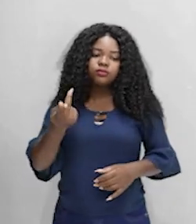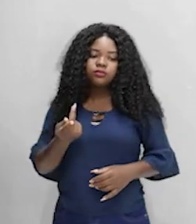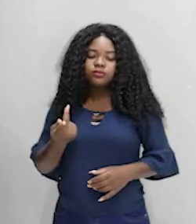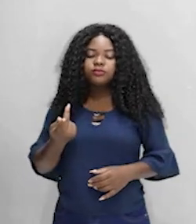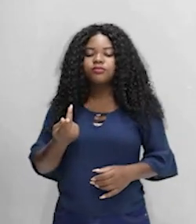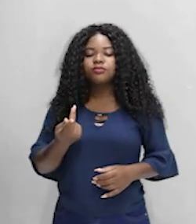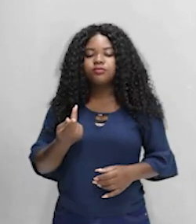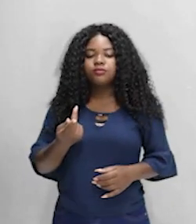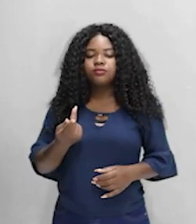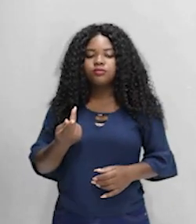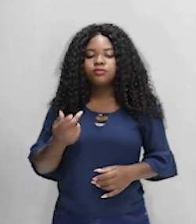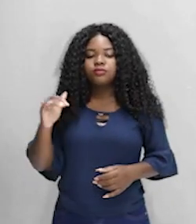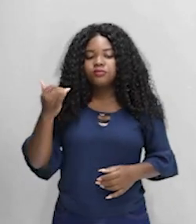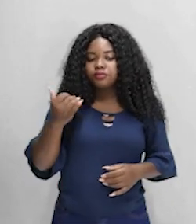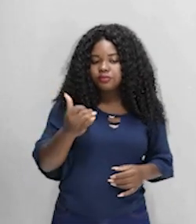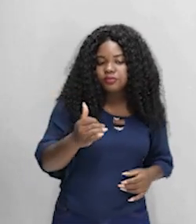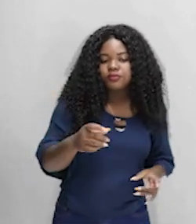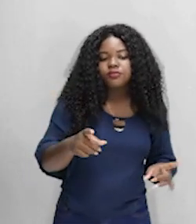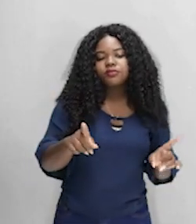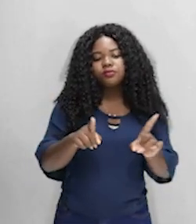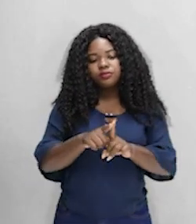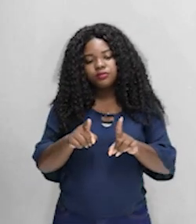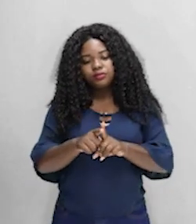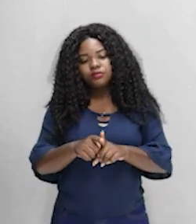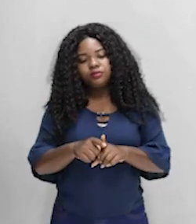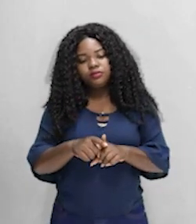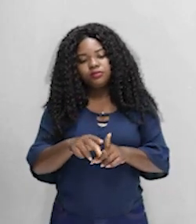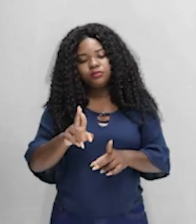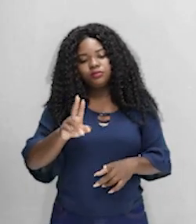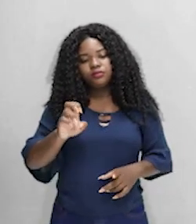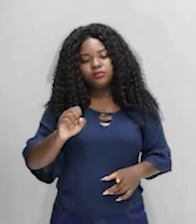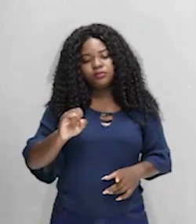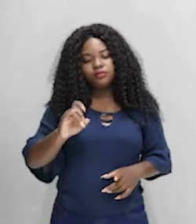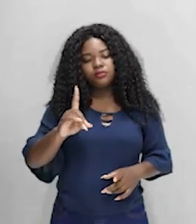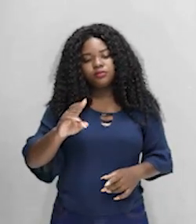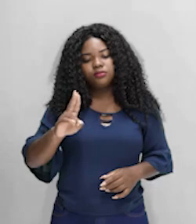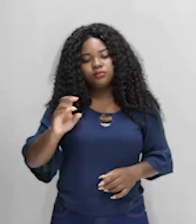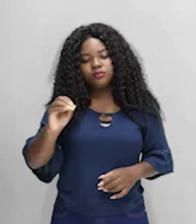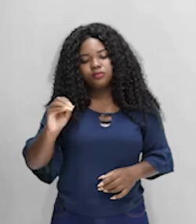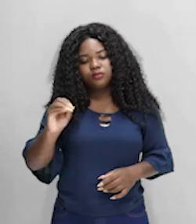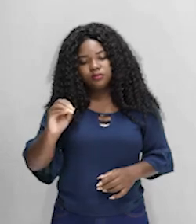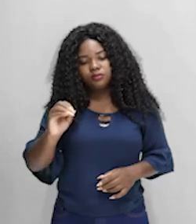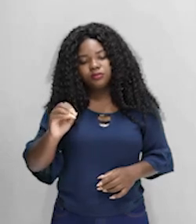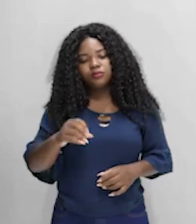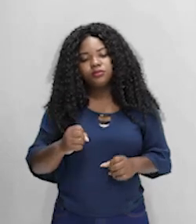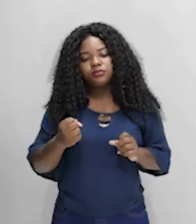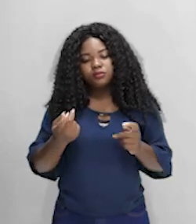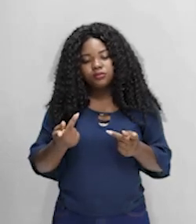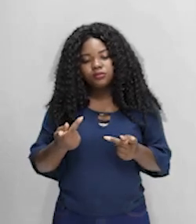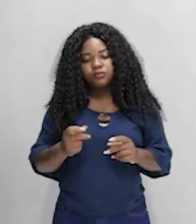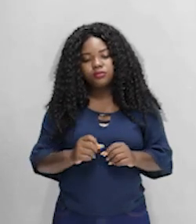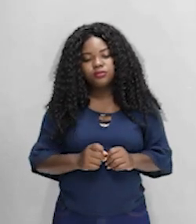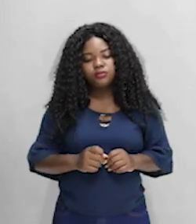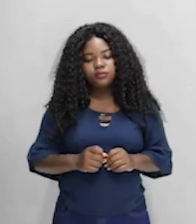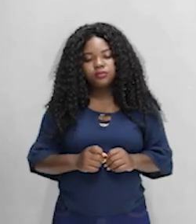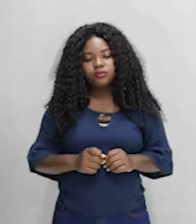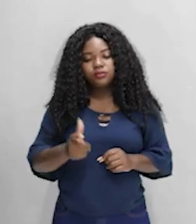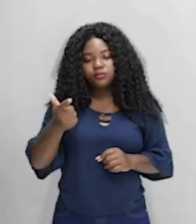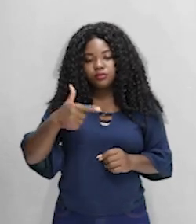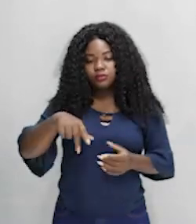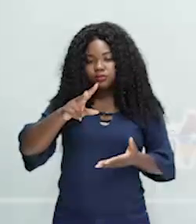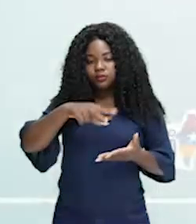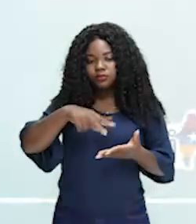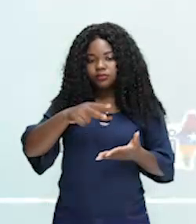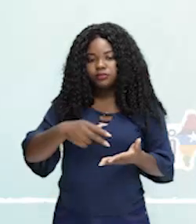a condutividade elétrica e os resíduos após a evaporação. Ok?